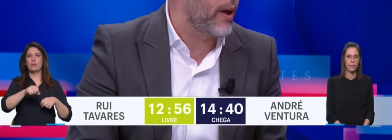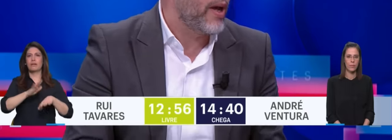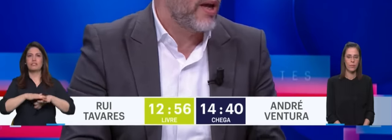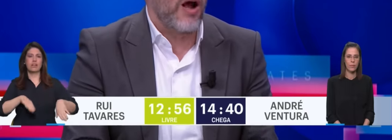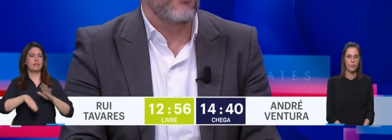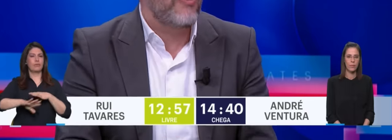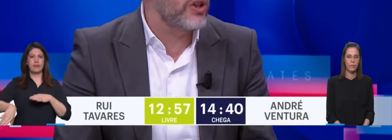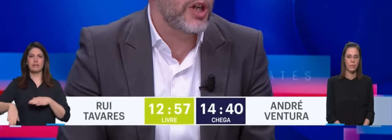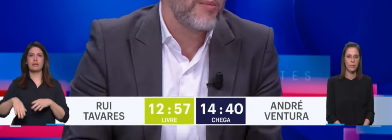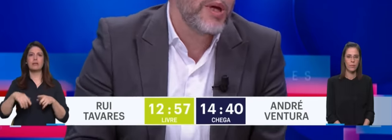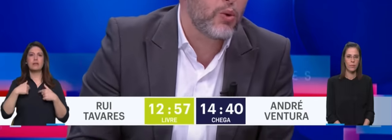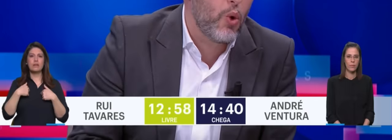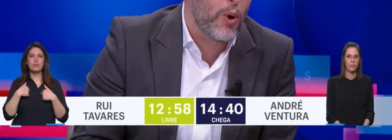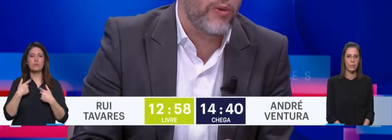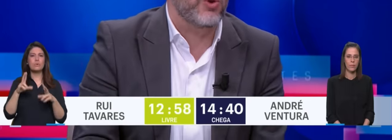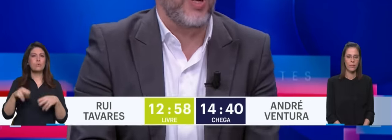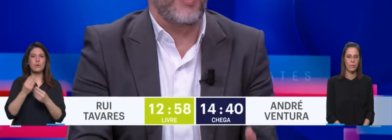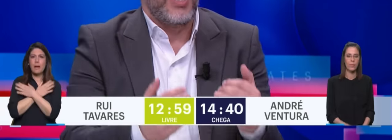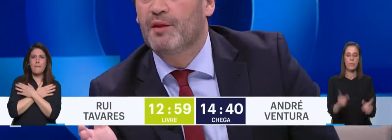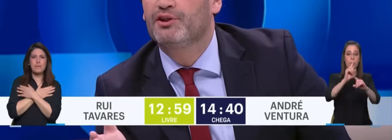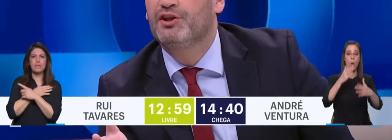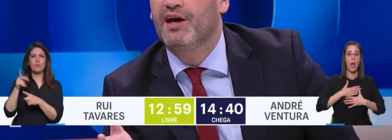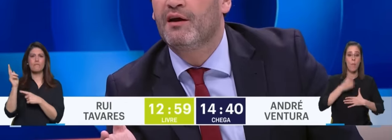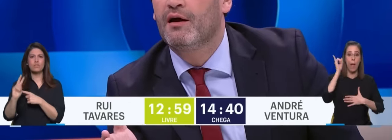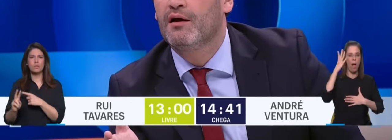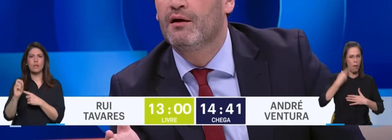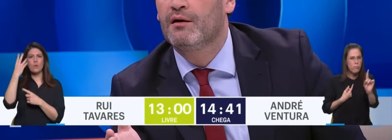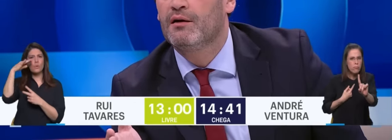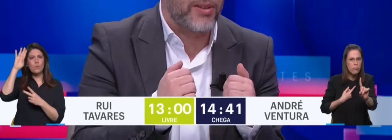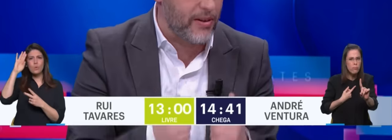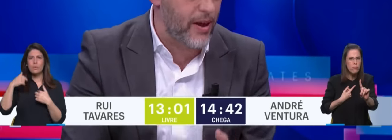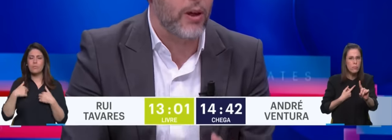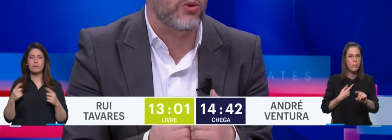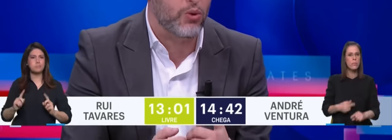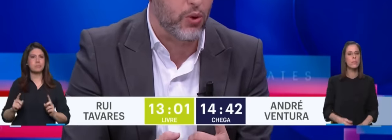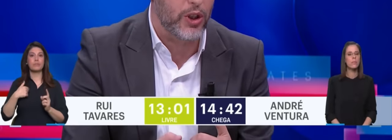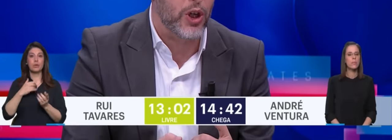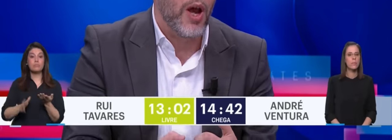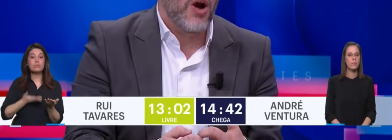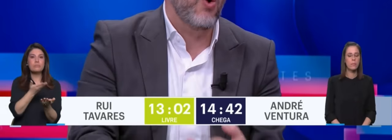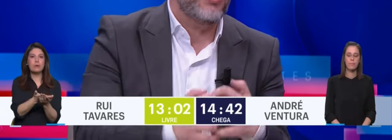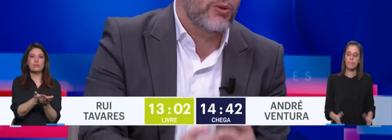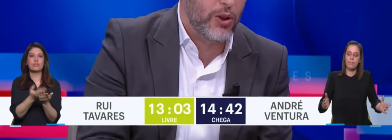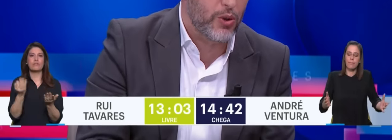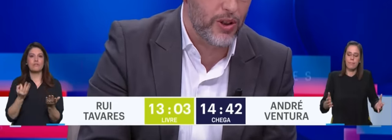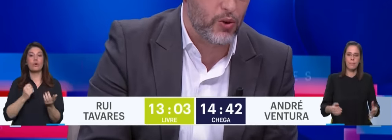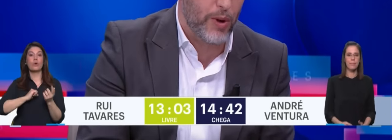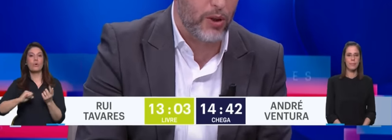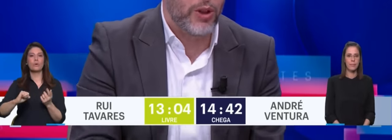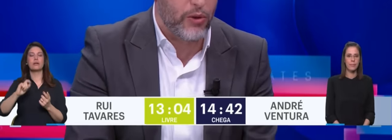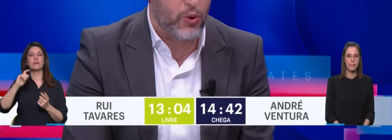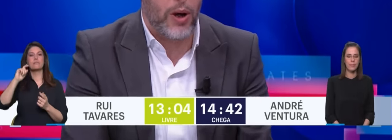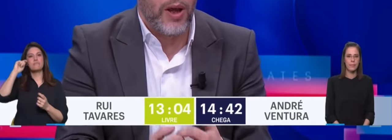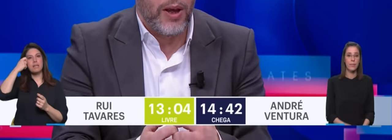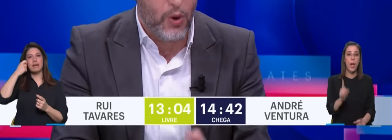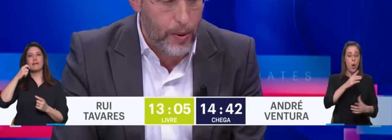direita alguma vez seja amigo de Cuba ou da Venezuela eu apresentei resoluções contra as violações de direitos humanos